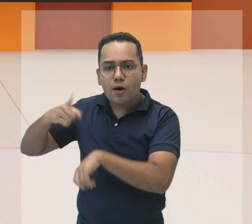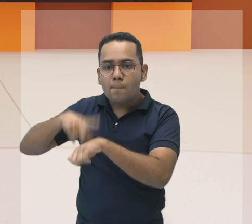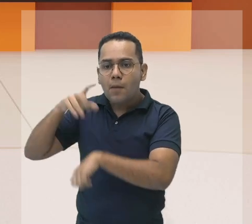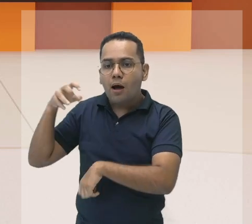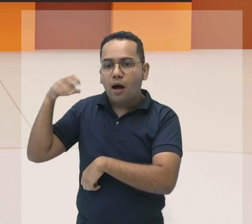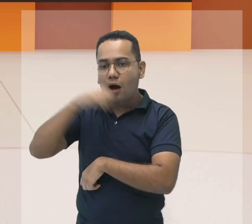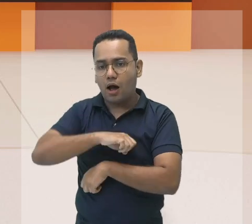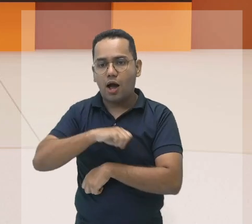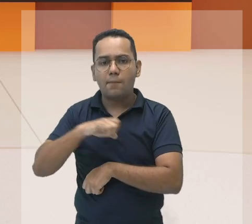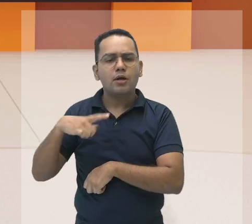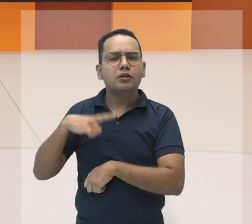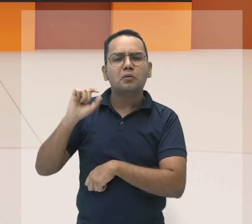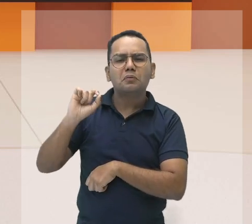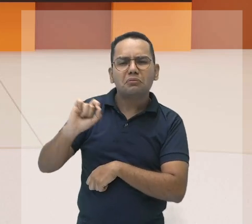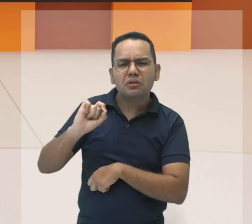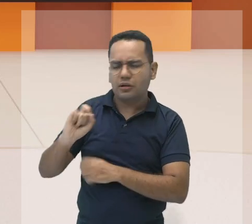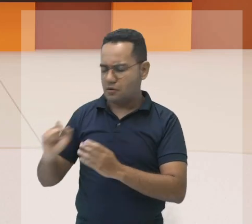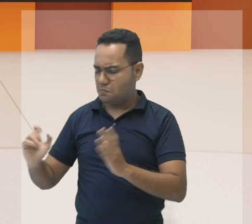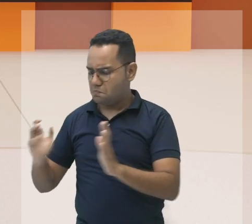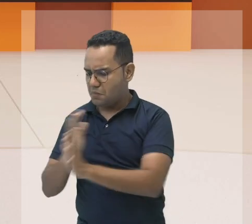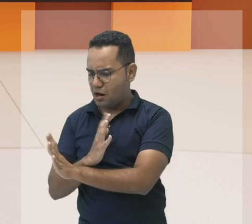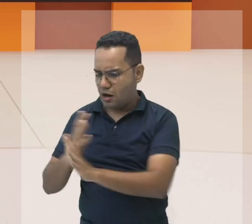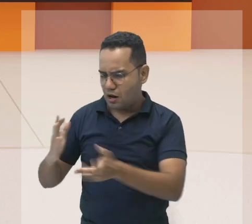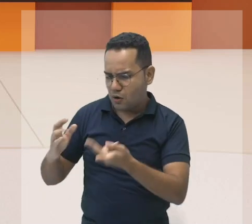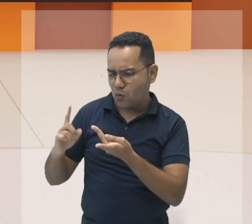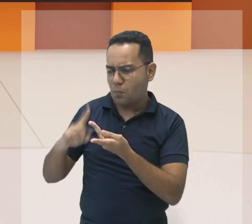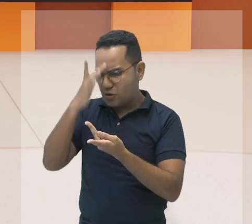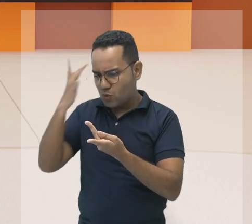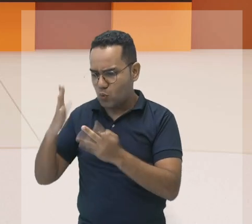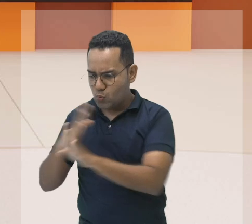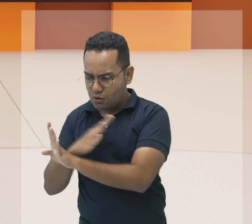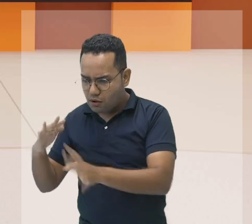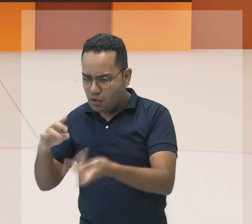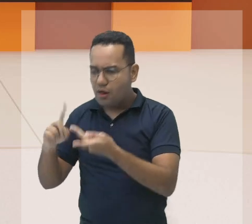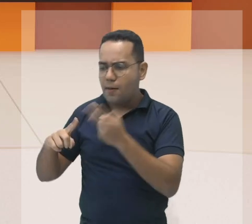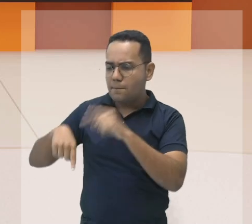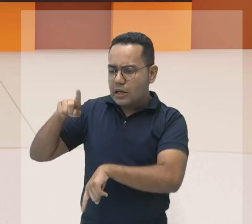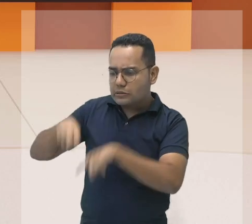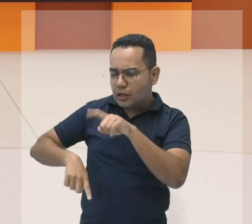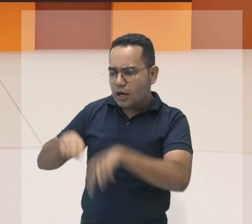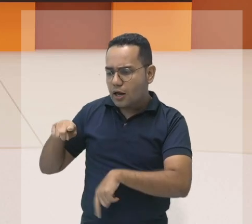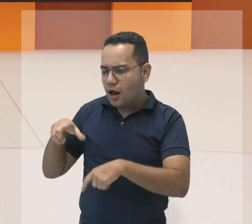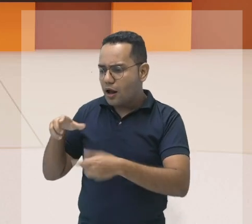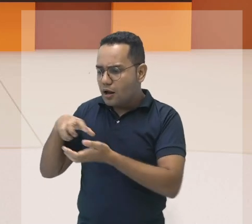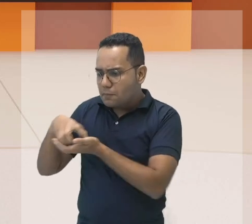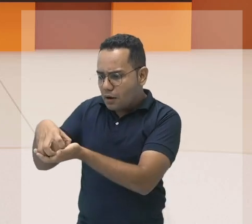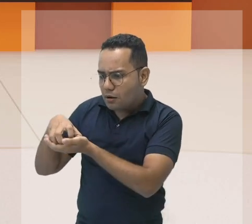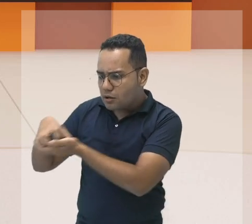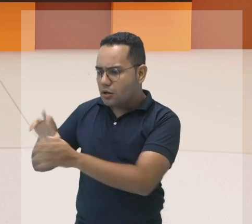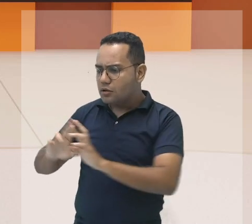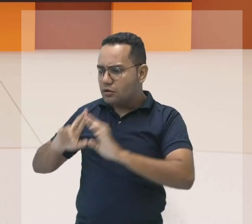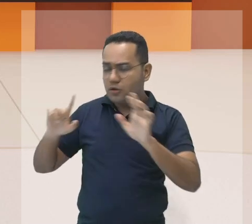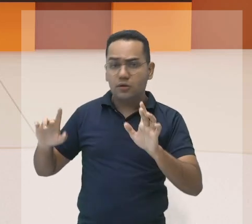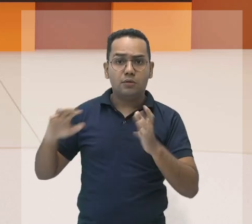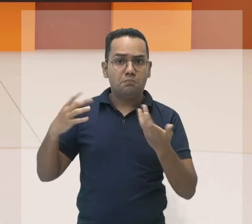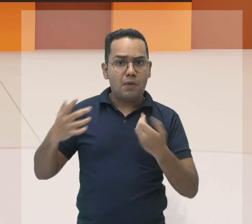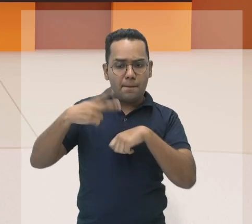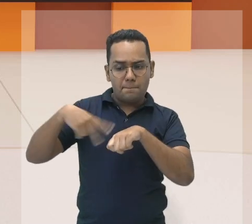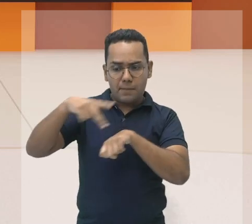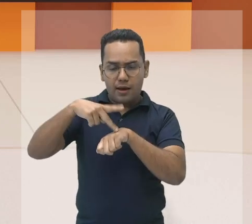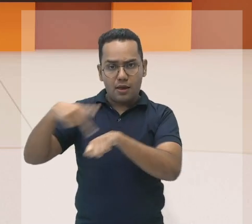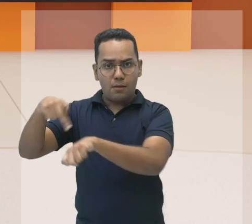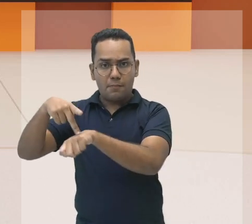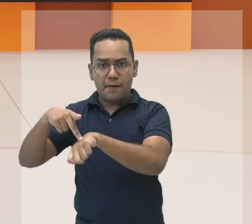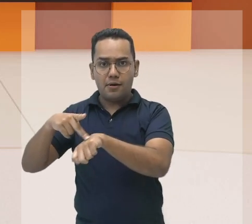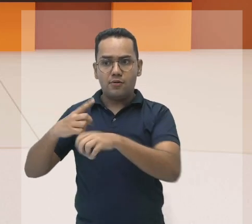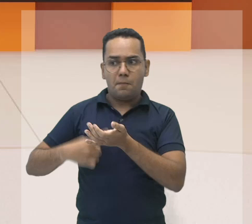dos meios de comunicação. Isso facilitou a circulação de pessoas, de mercadorias, de capital pelo território global. E isso aumentou também